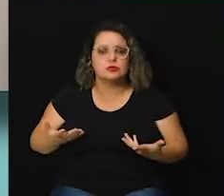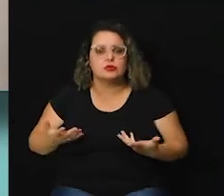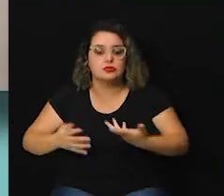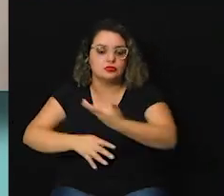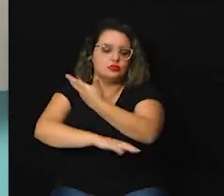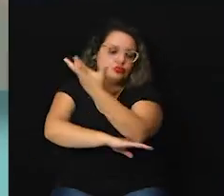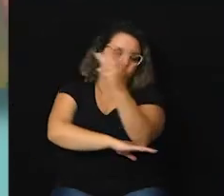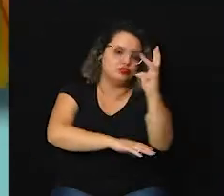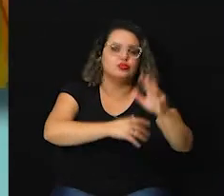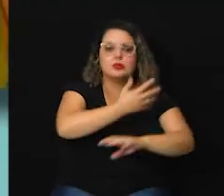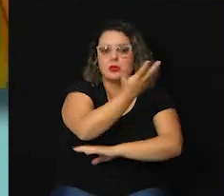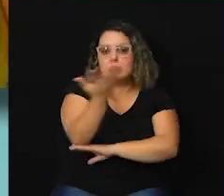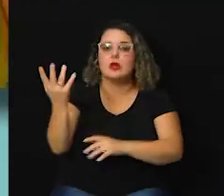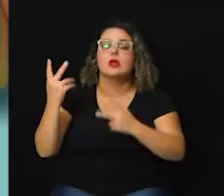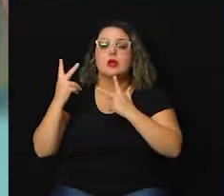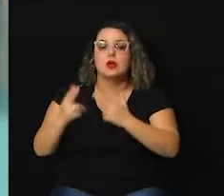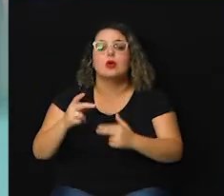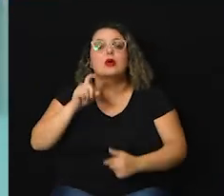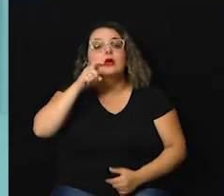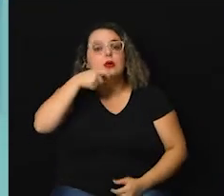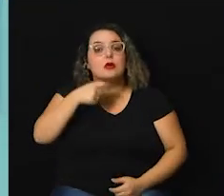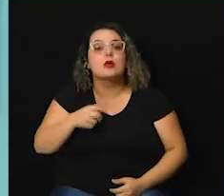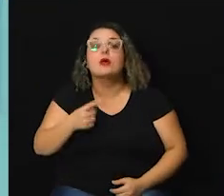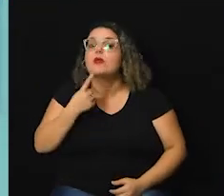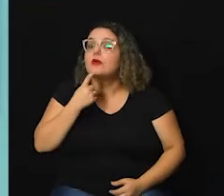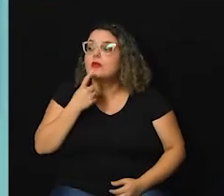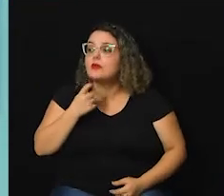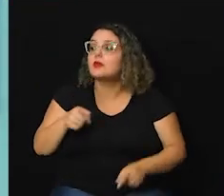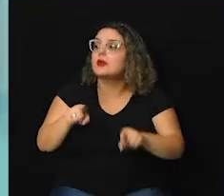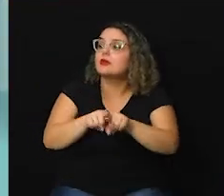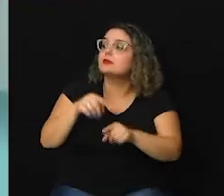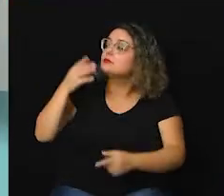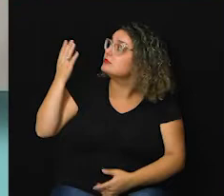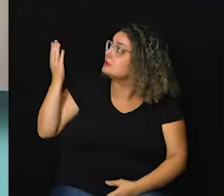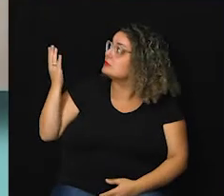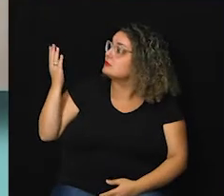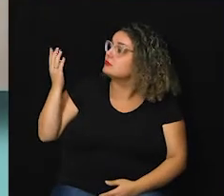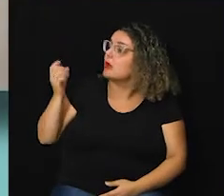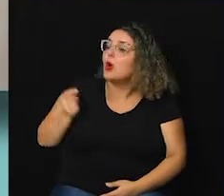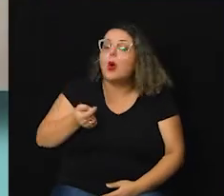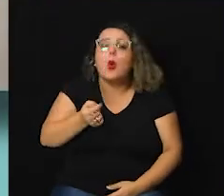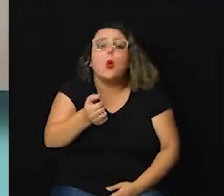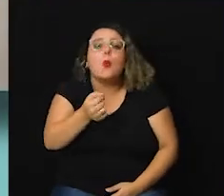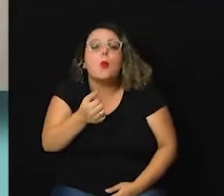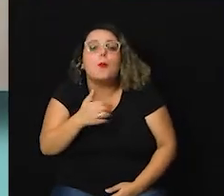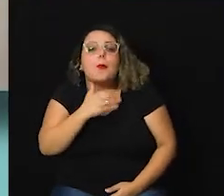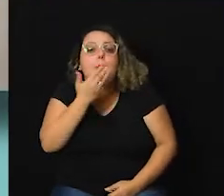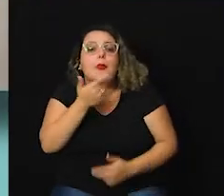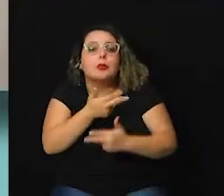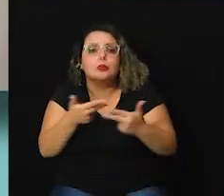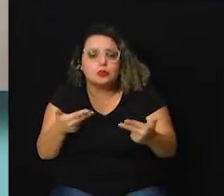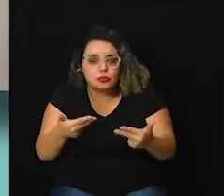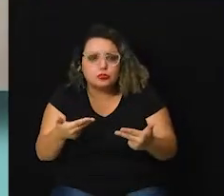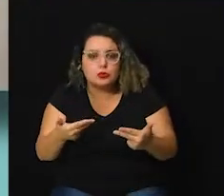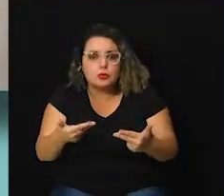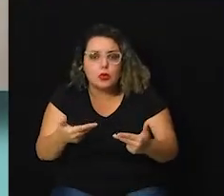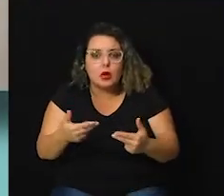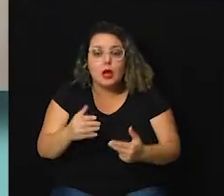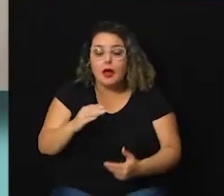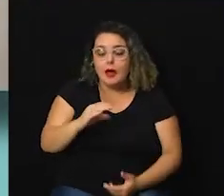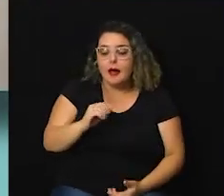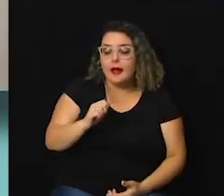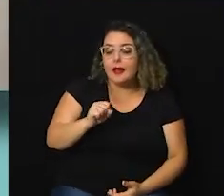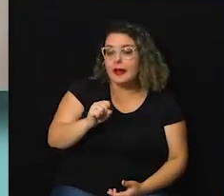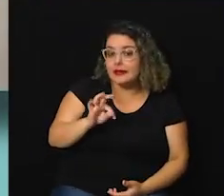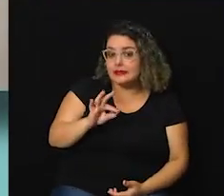na natureza que as araras vermelhas e as araras canindés, porque elas se alimentam de poucos frutos na natureza, basicamente de